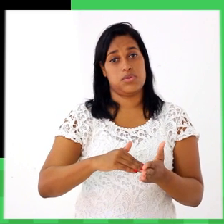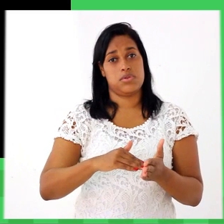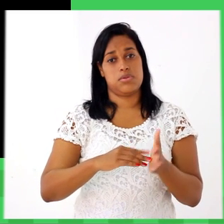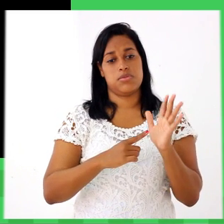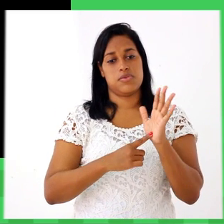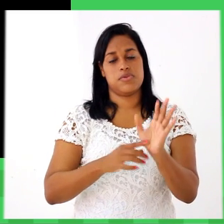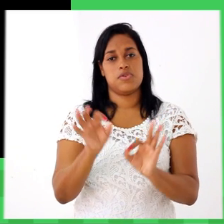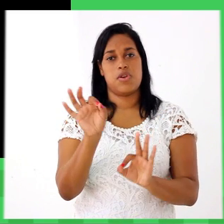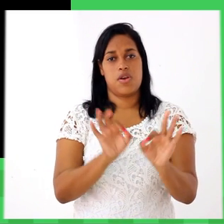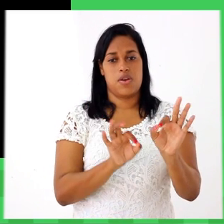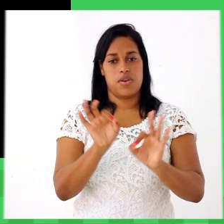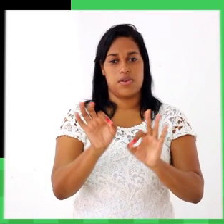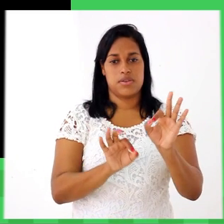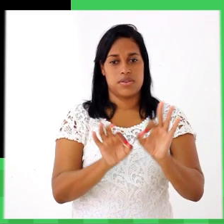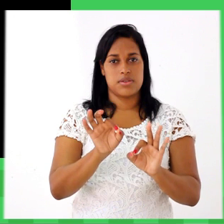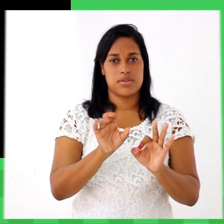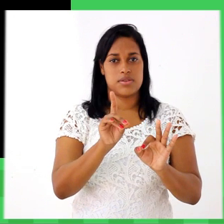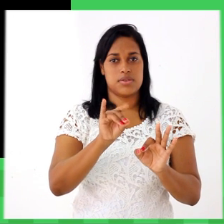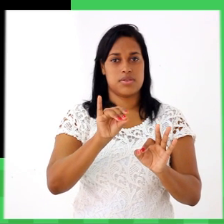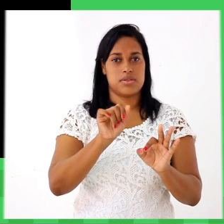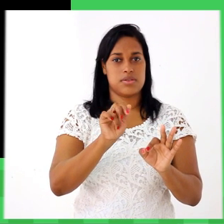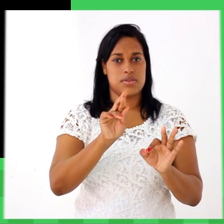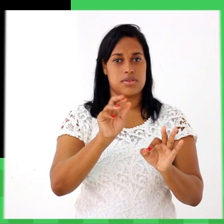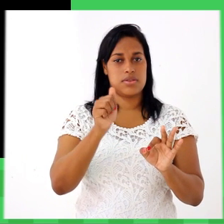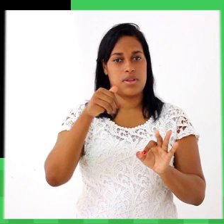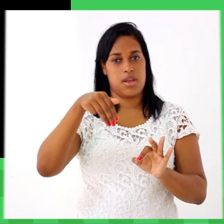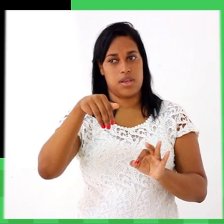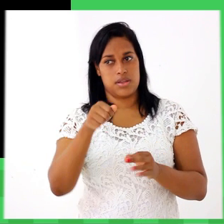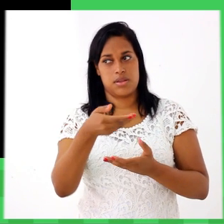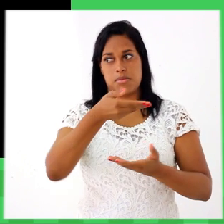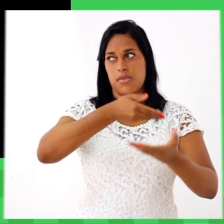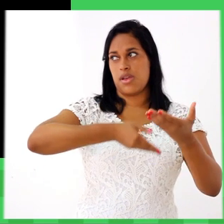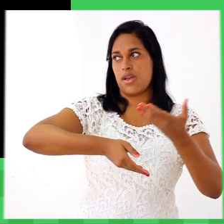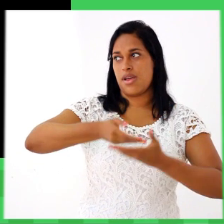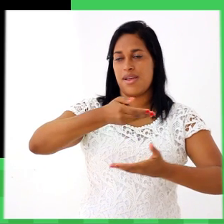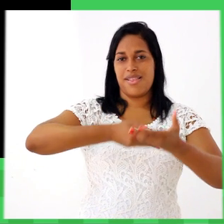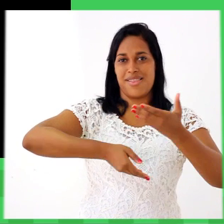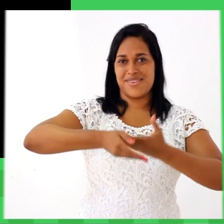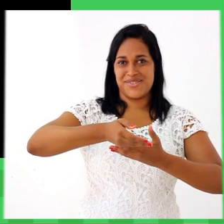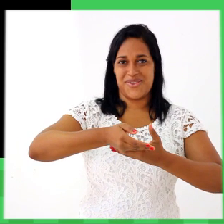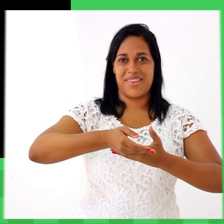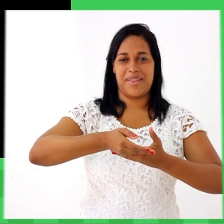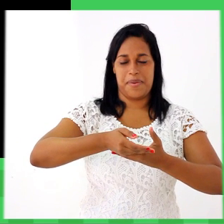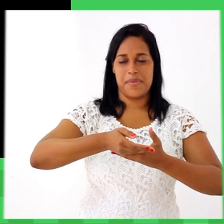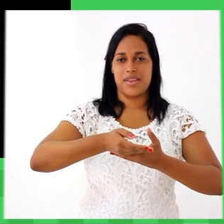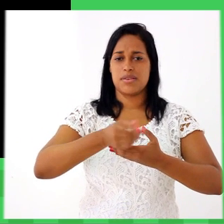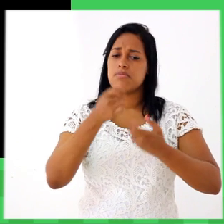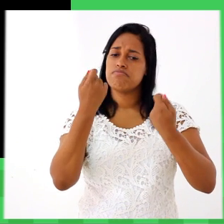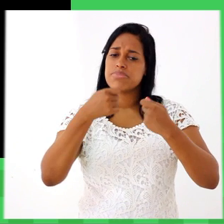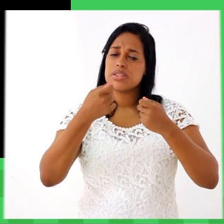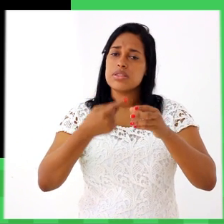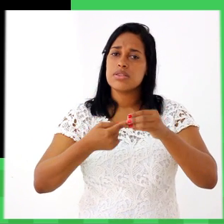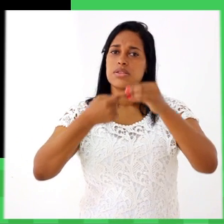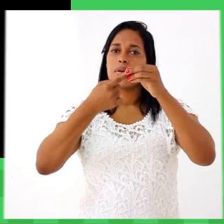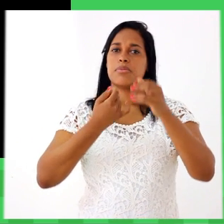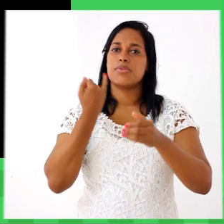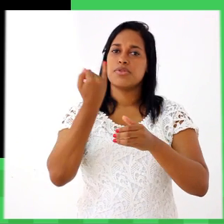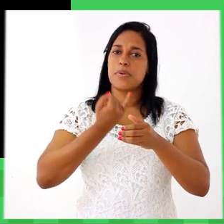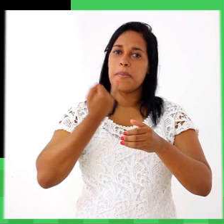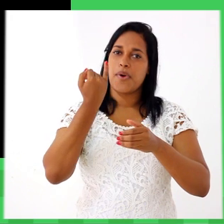monta o diagrama entidade-relacionamento. Então, eu dei um destaque aqui às